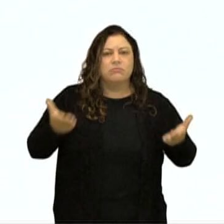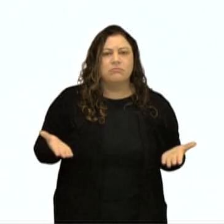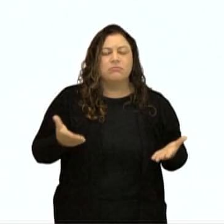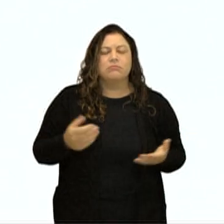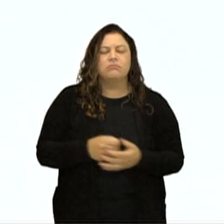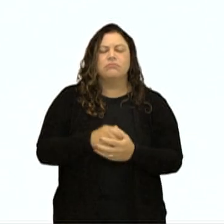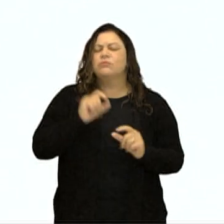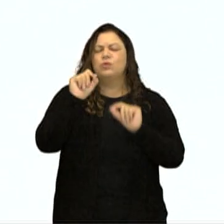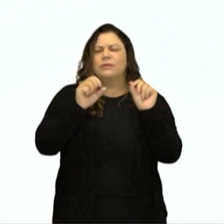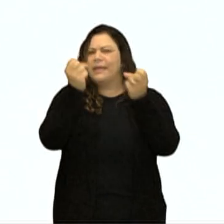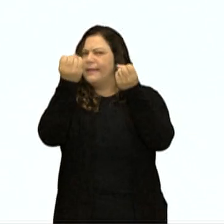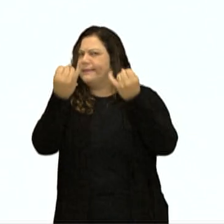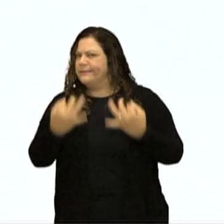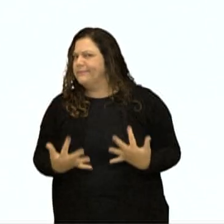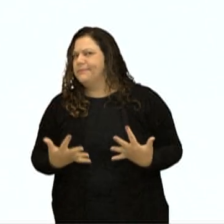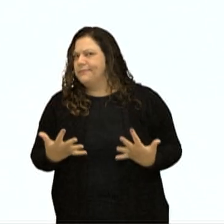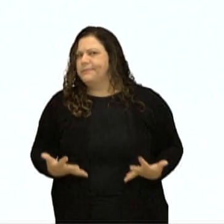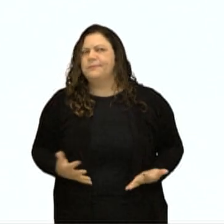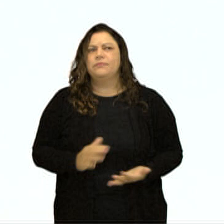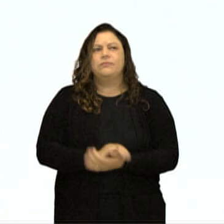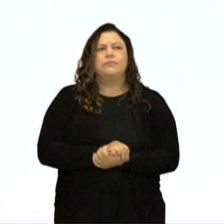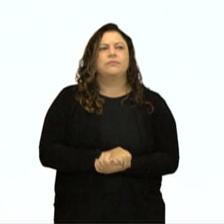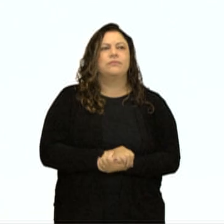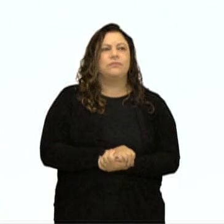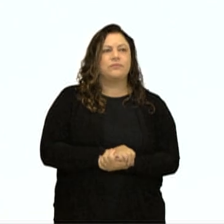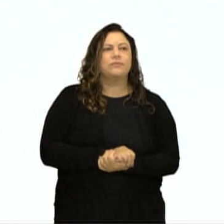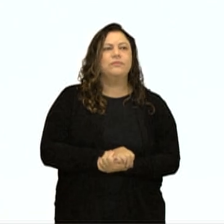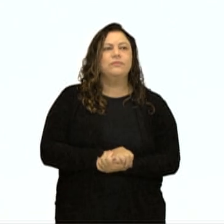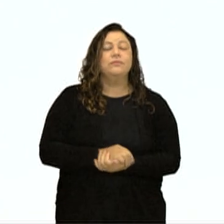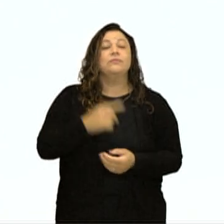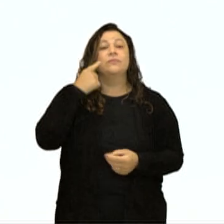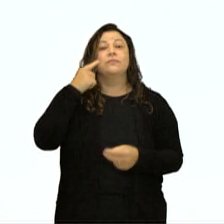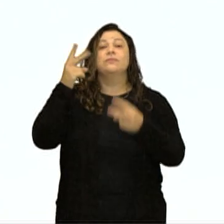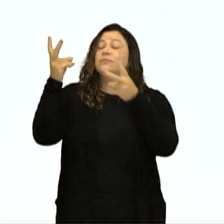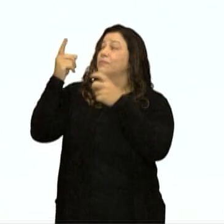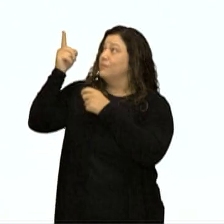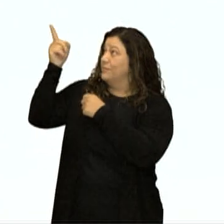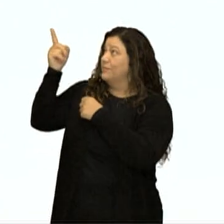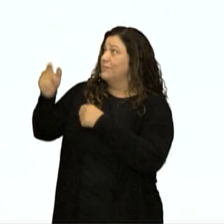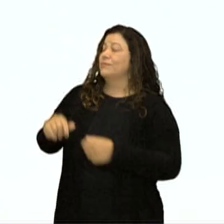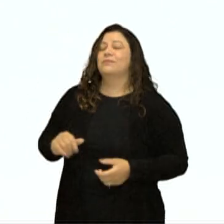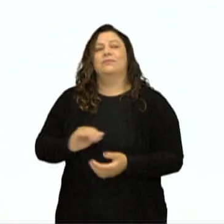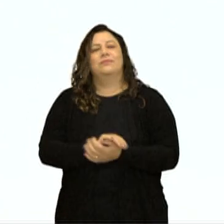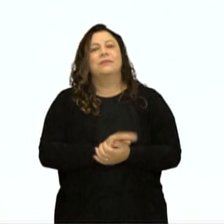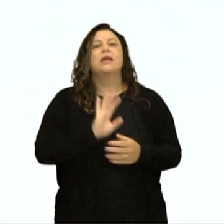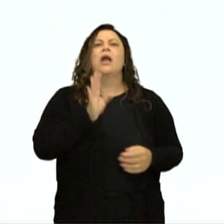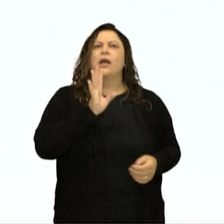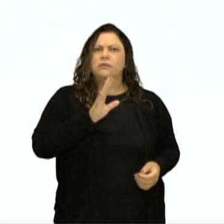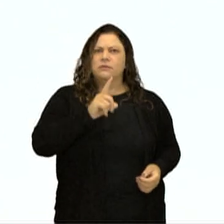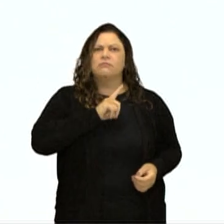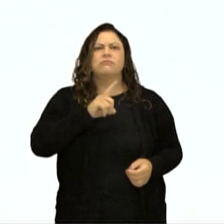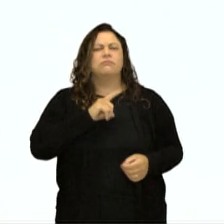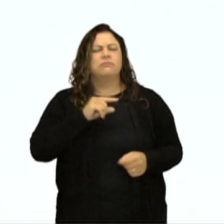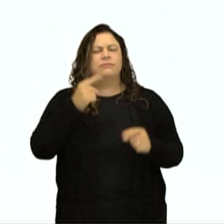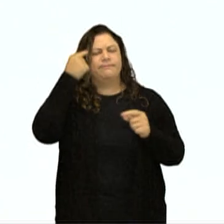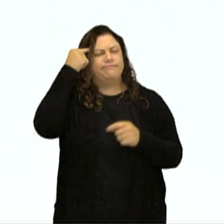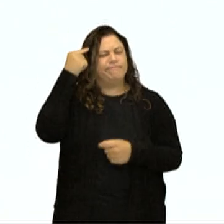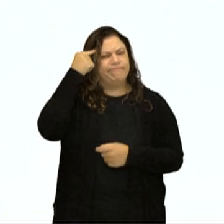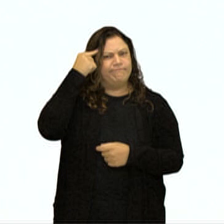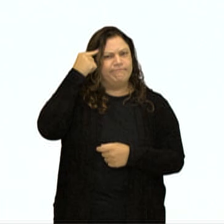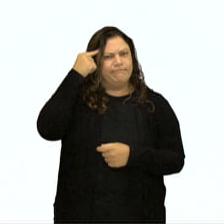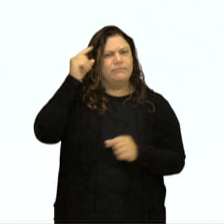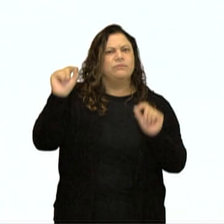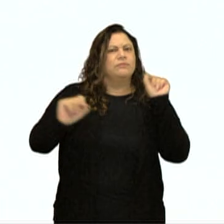falando essa página? Vamos ver então. Best New York Tours. Aqui então a gente já tem uma ideia do que vai falar essa